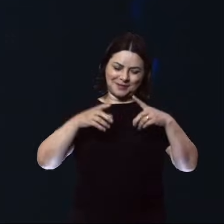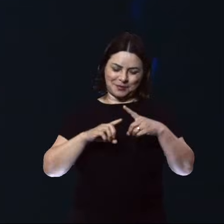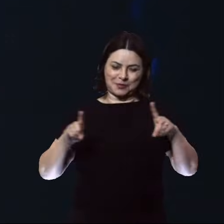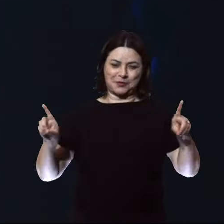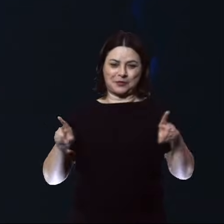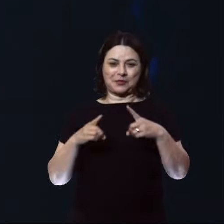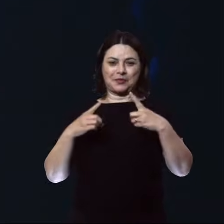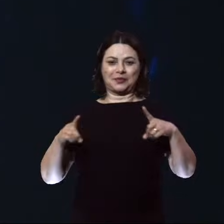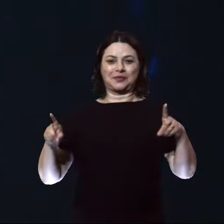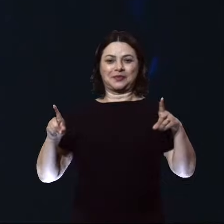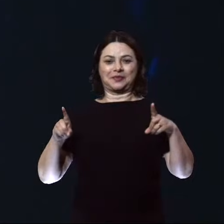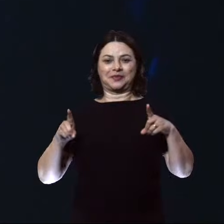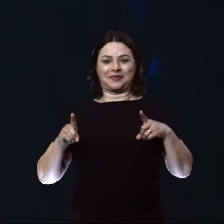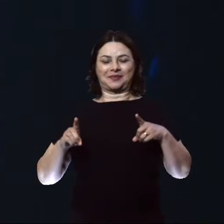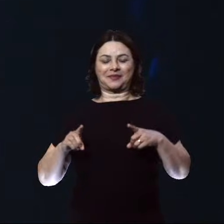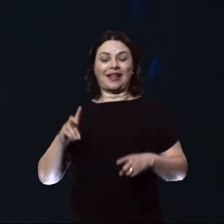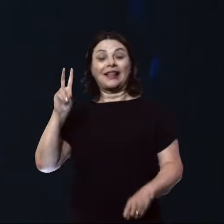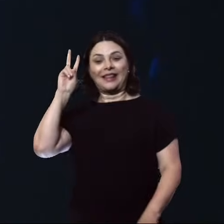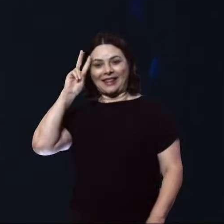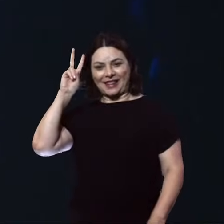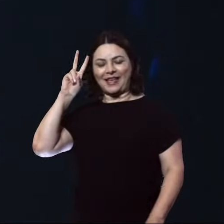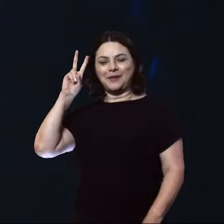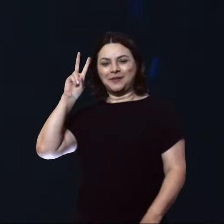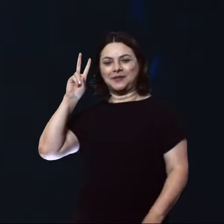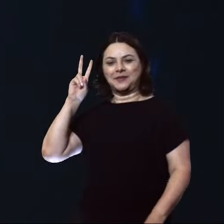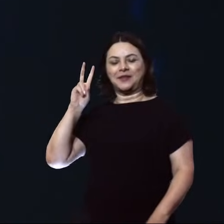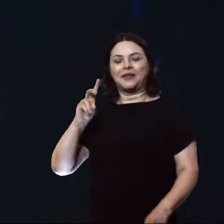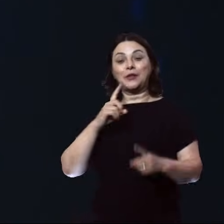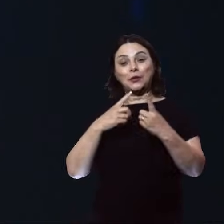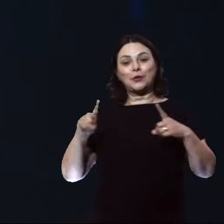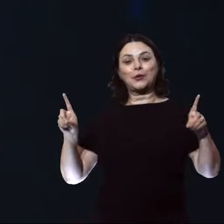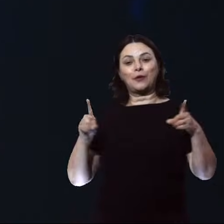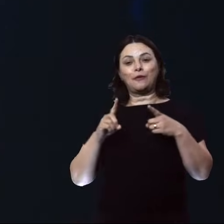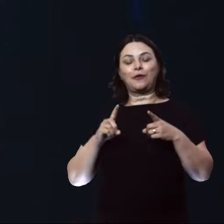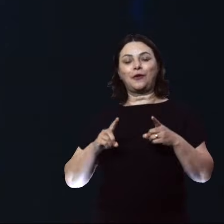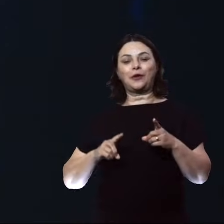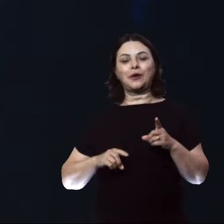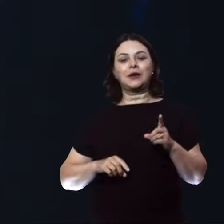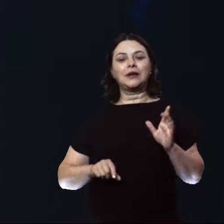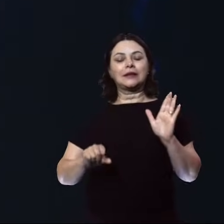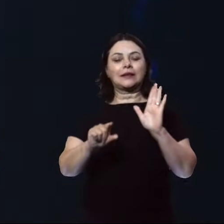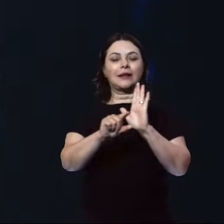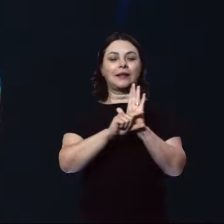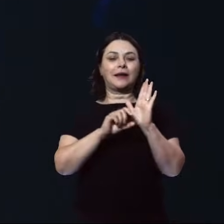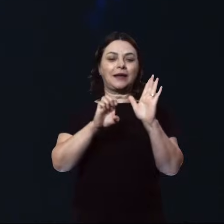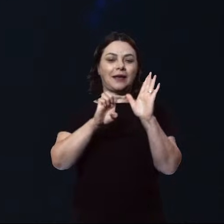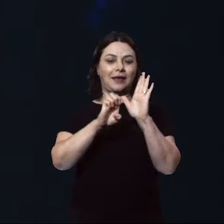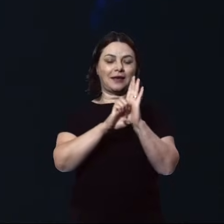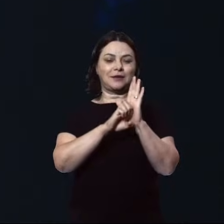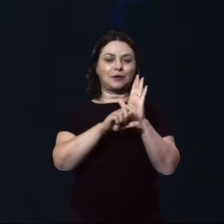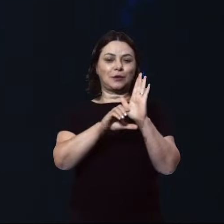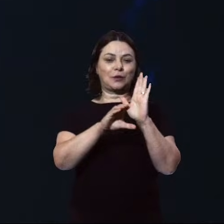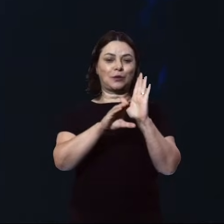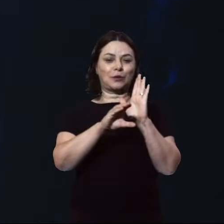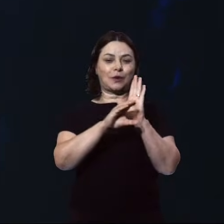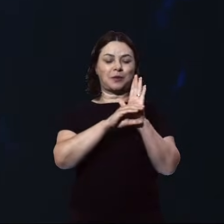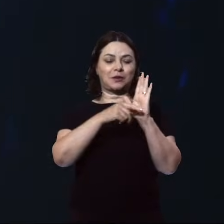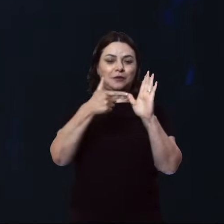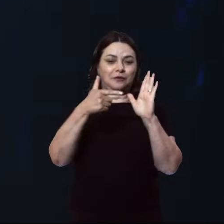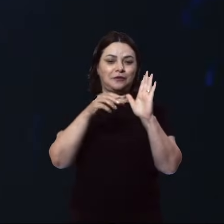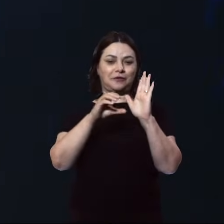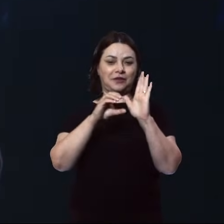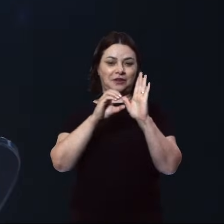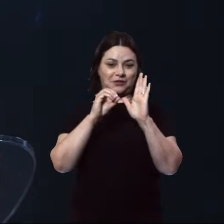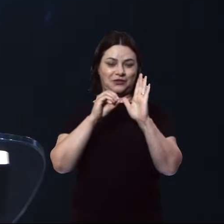suba em meu lugar. Lembra dessa parte? É exatamente isso, está lá em Êxodo 20, nos versículos 18, 19 e 21. Todo